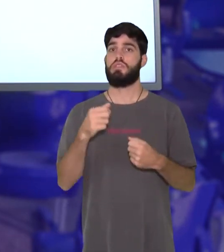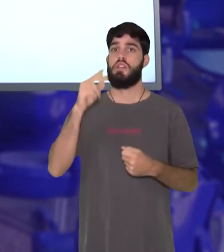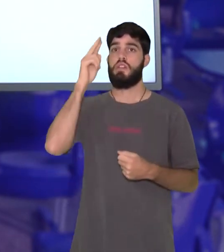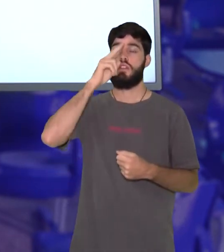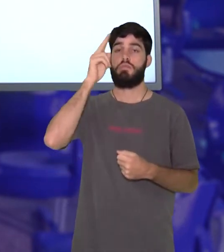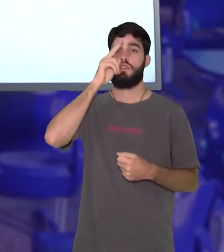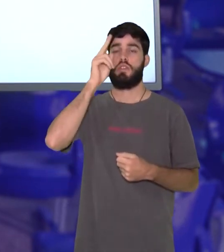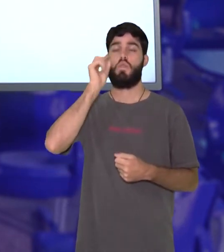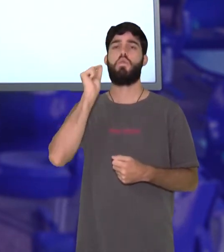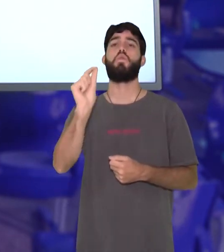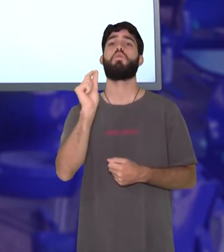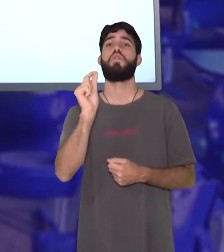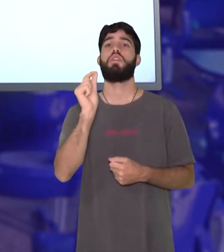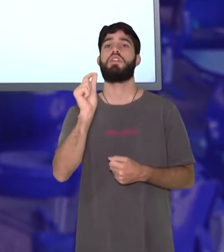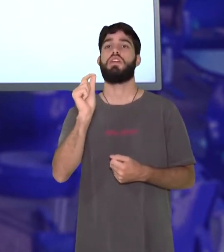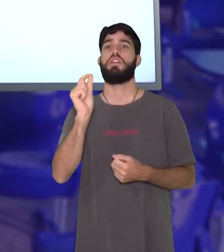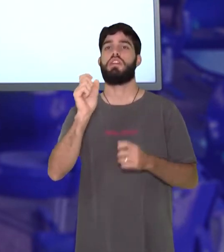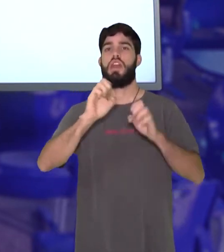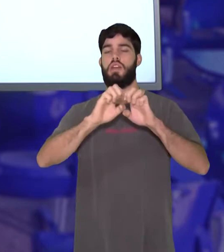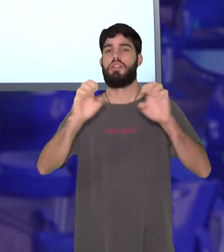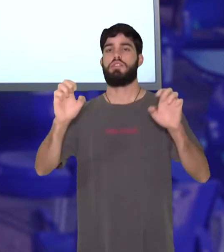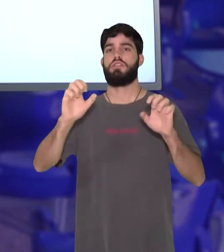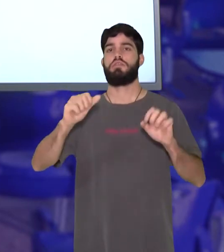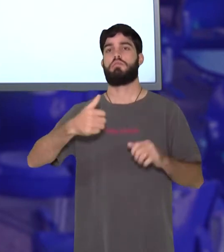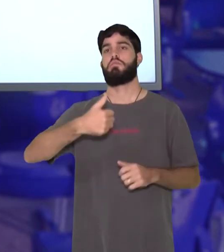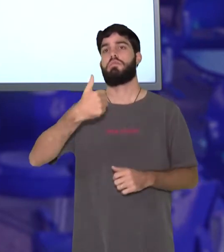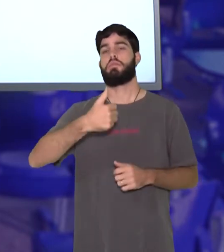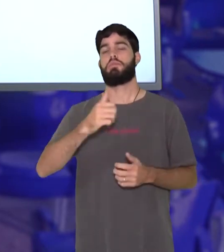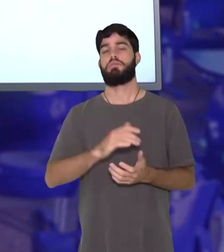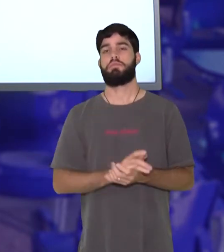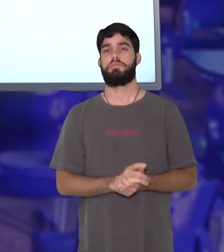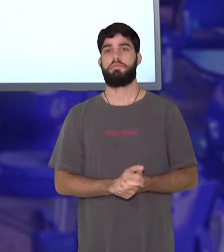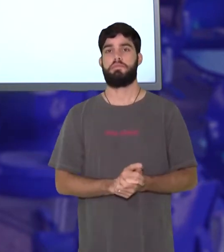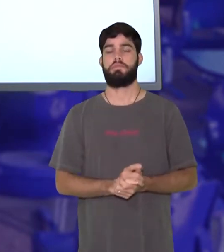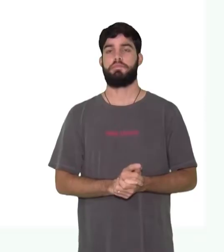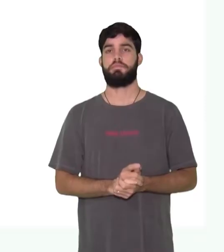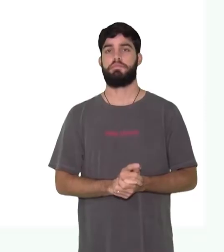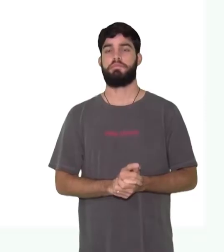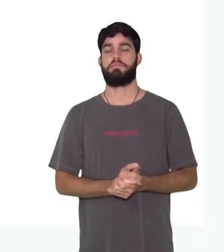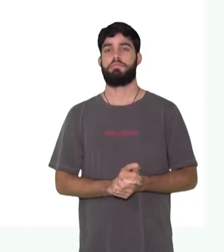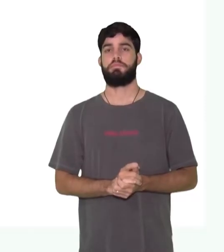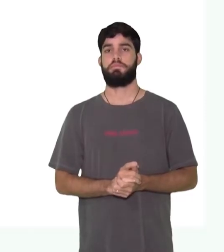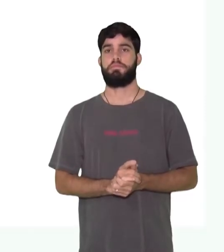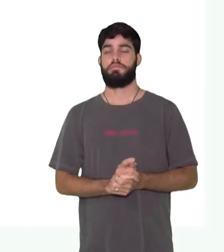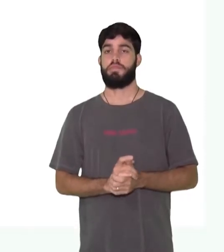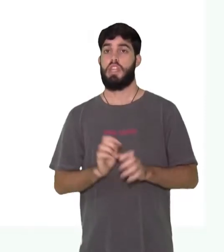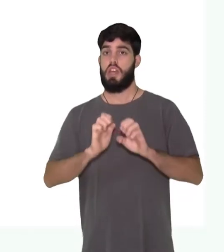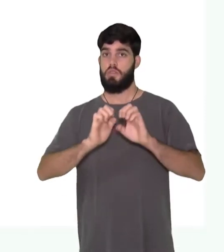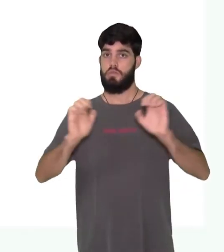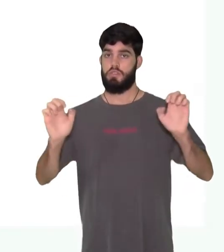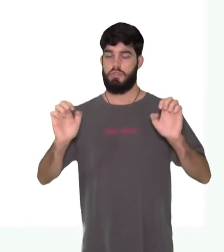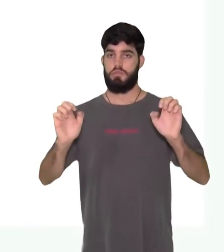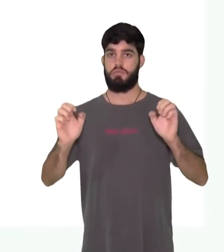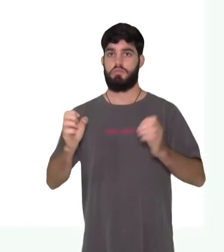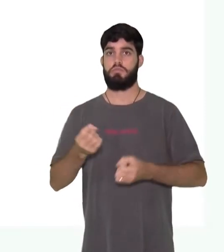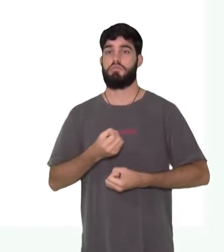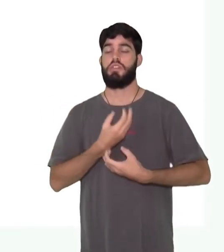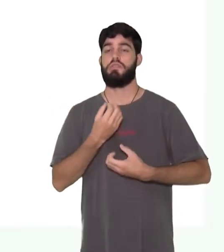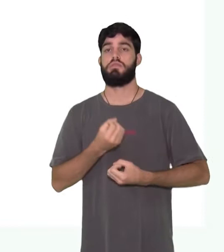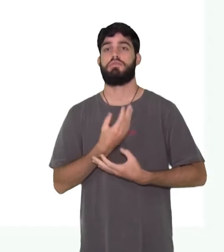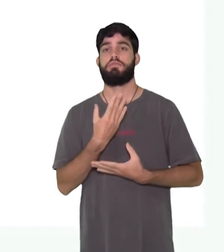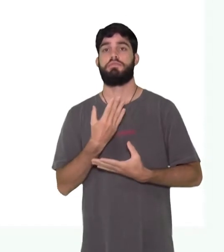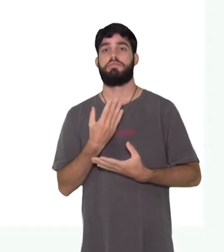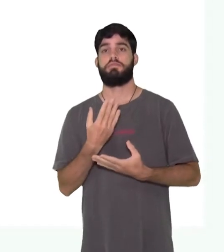relembrar o que é um equação de primeiro grau é o que são equações a equação ela é uma expressão